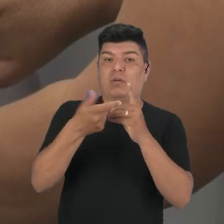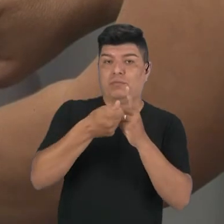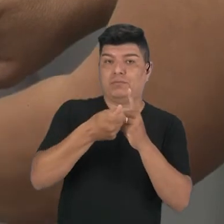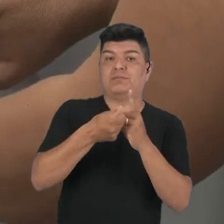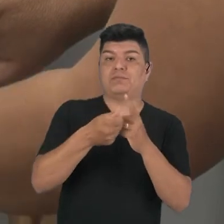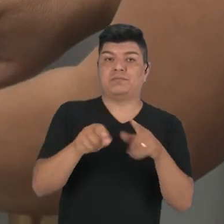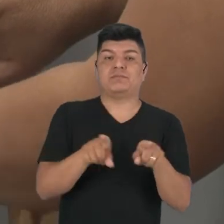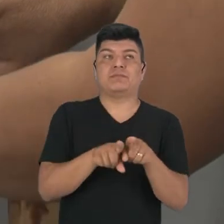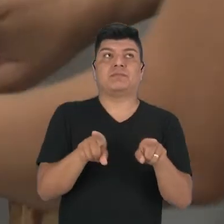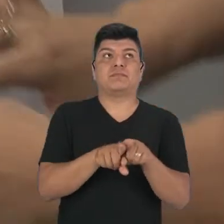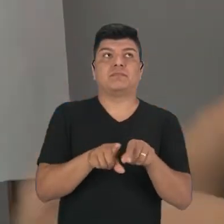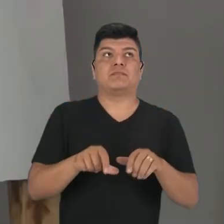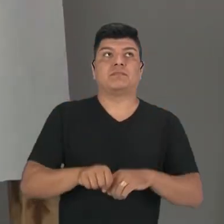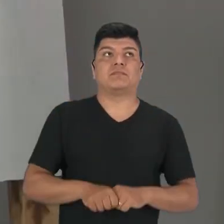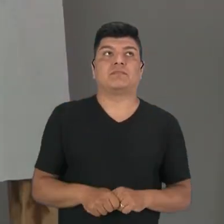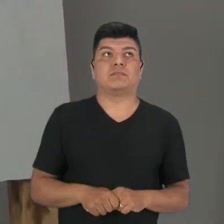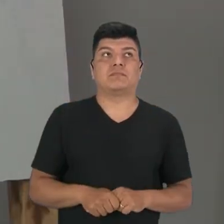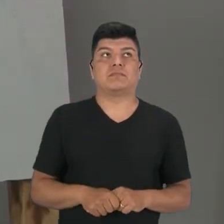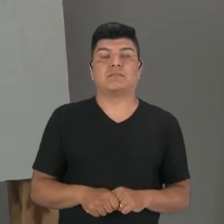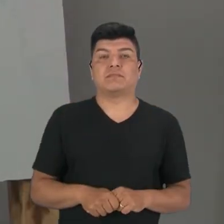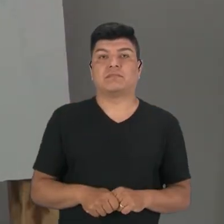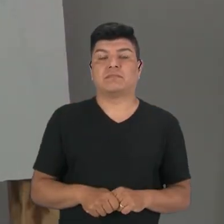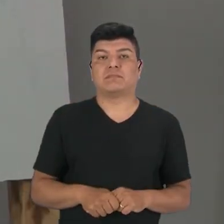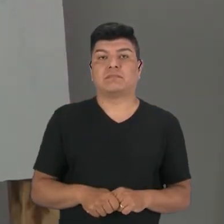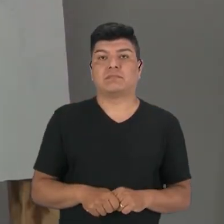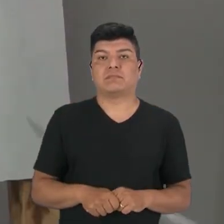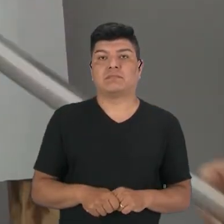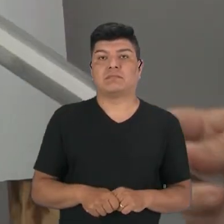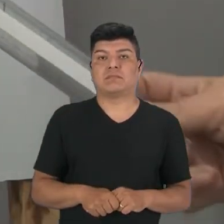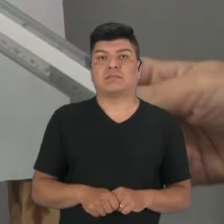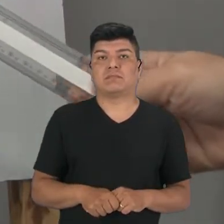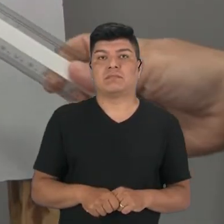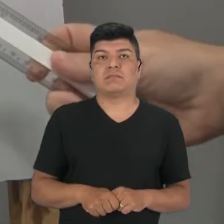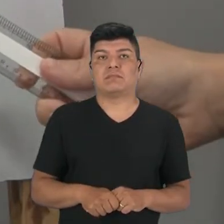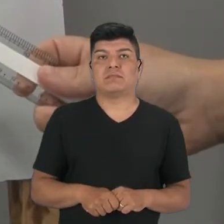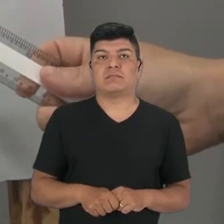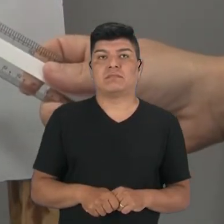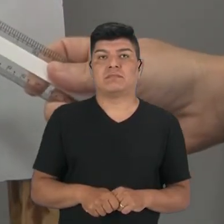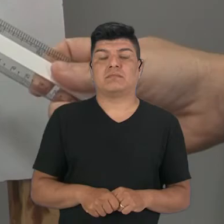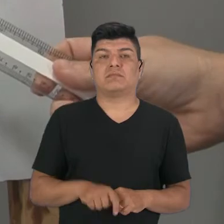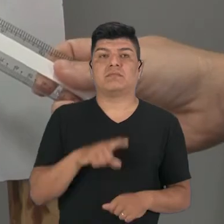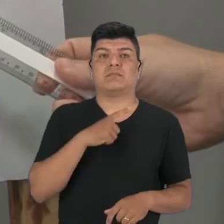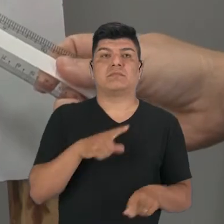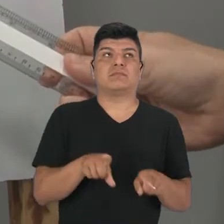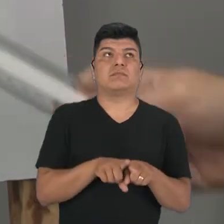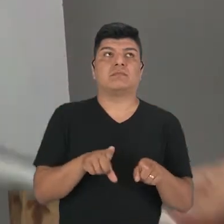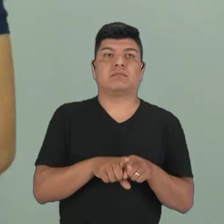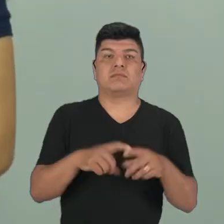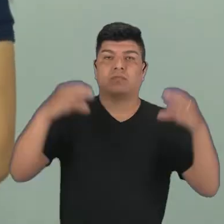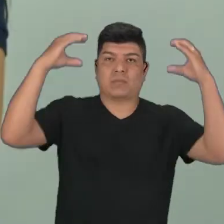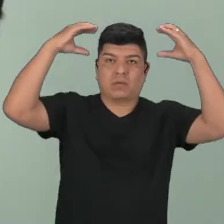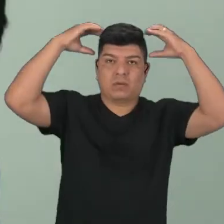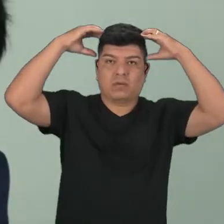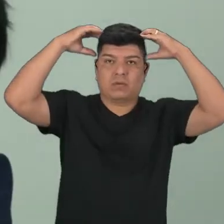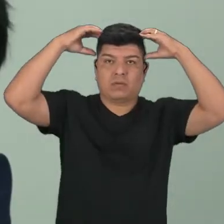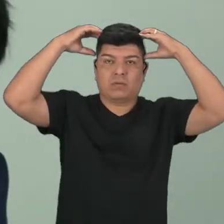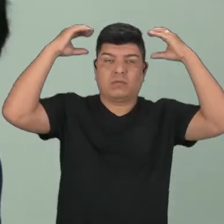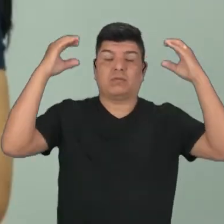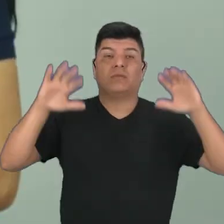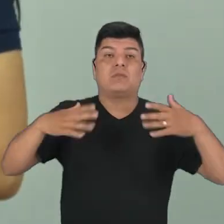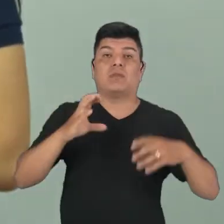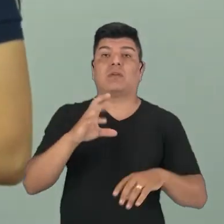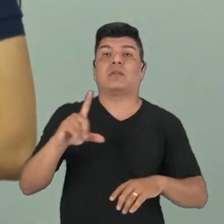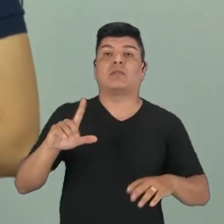E aí entra aqui ó na classificação dos Unidos e nós temos o urso o urso é